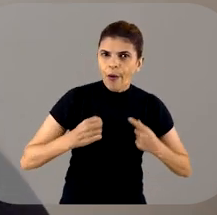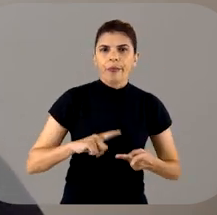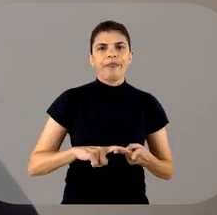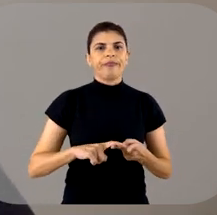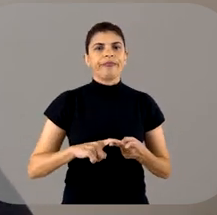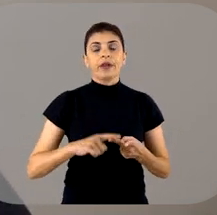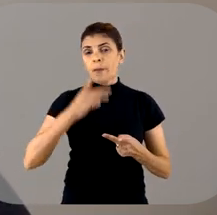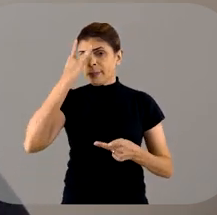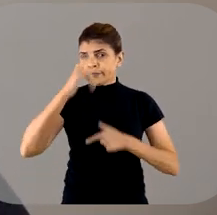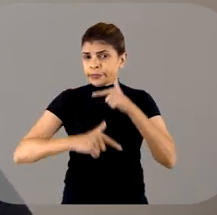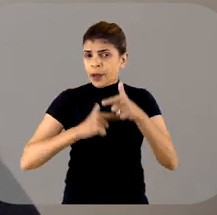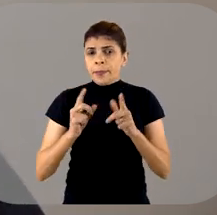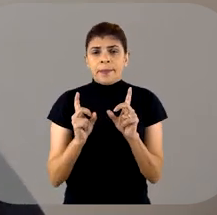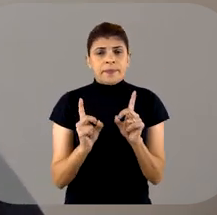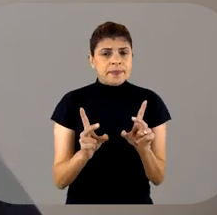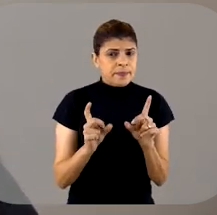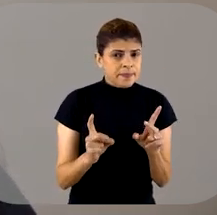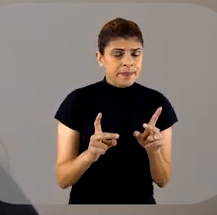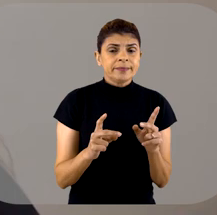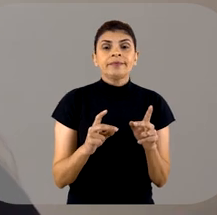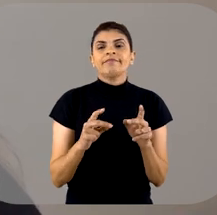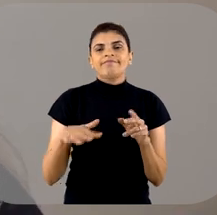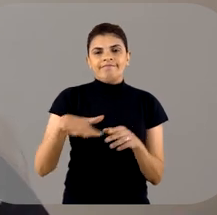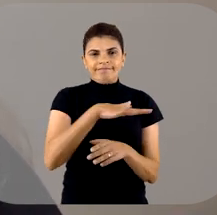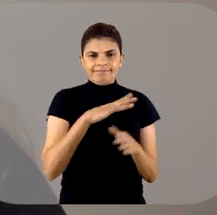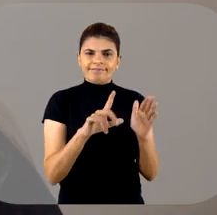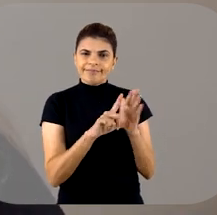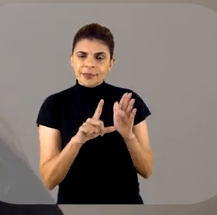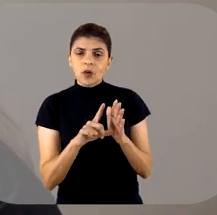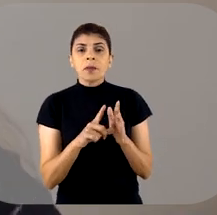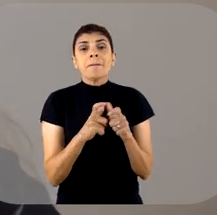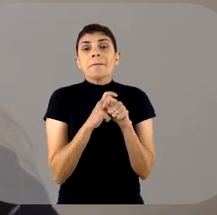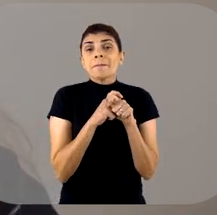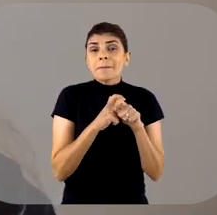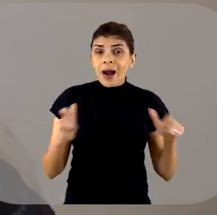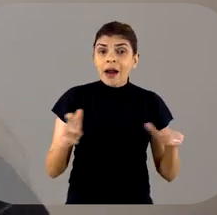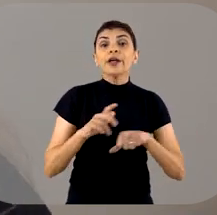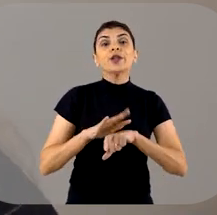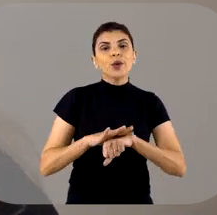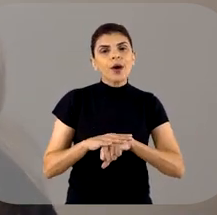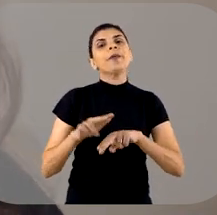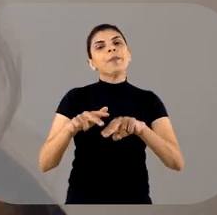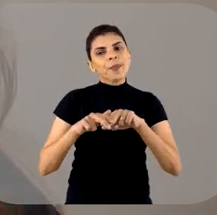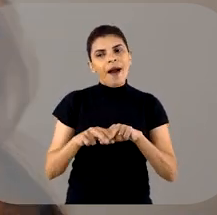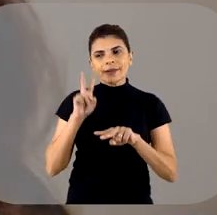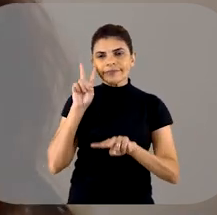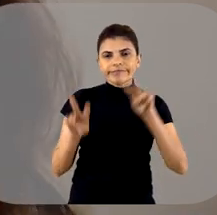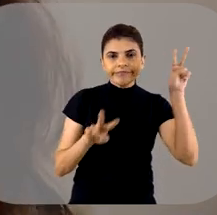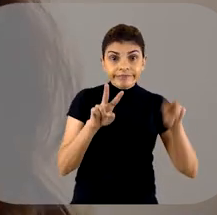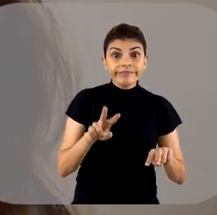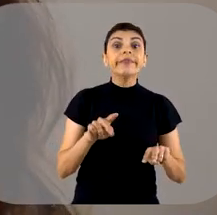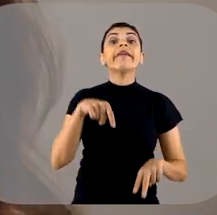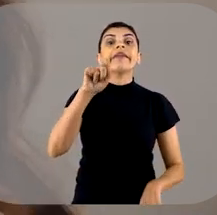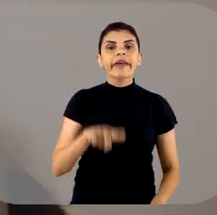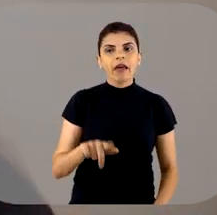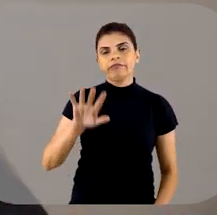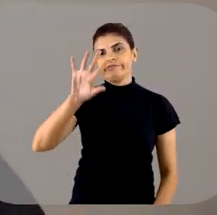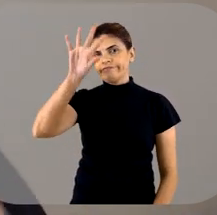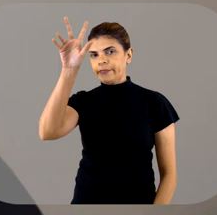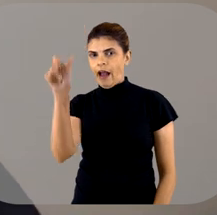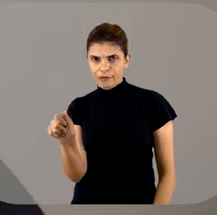pescadores, trabalhadores do comércio e de ofícios manuais, em sua maior parte exercidas por